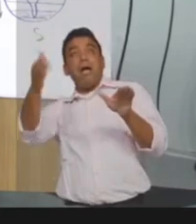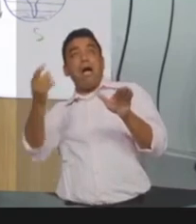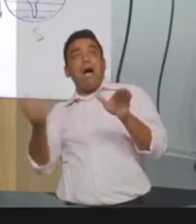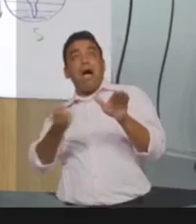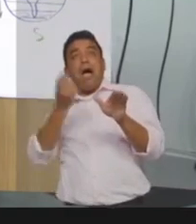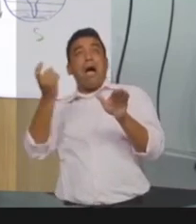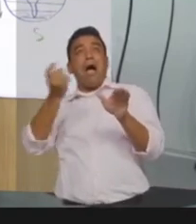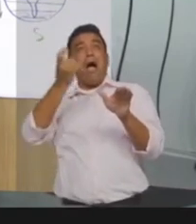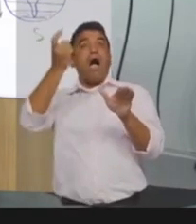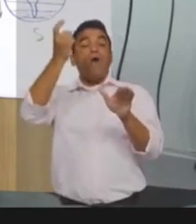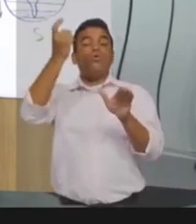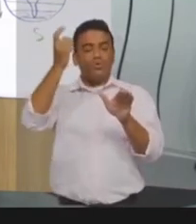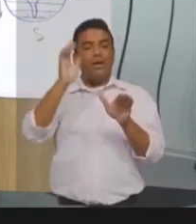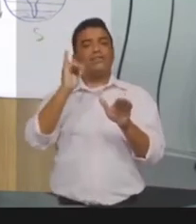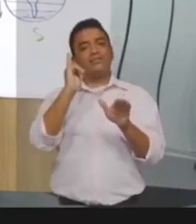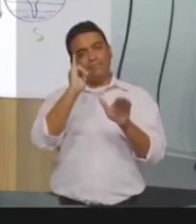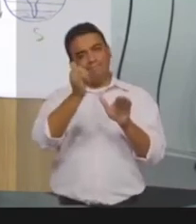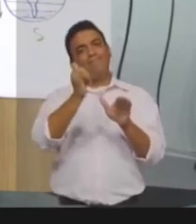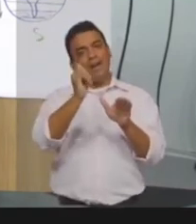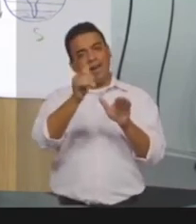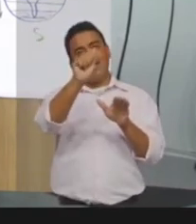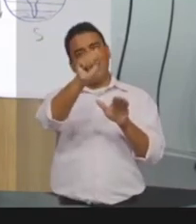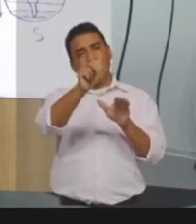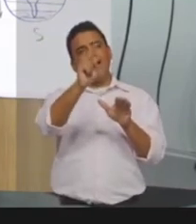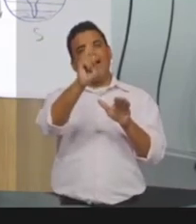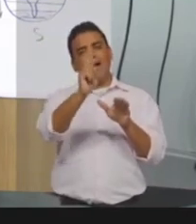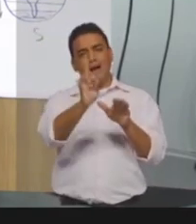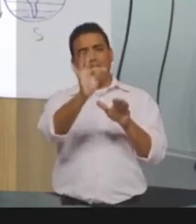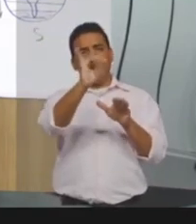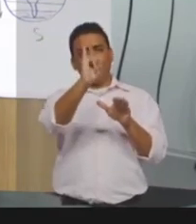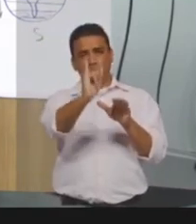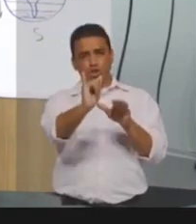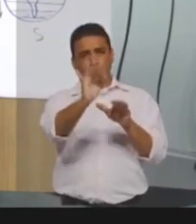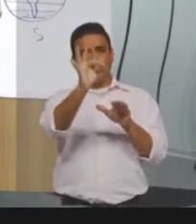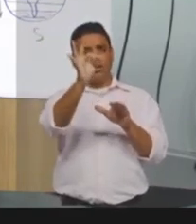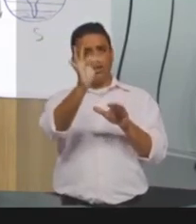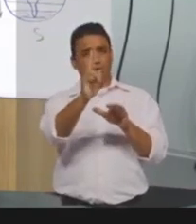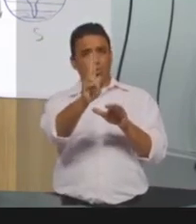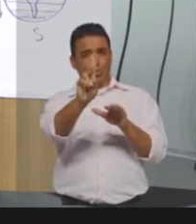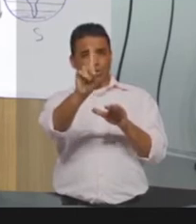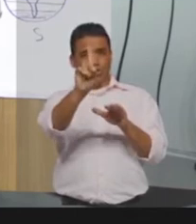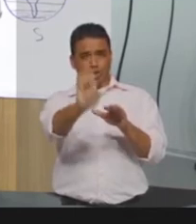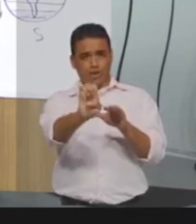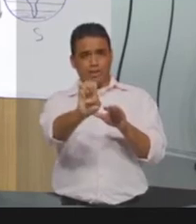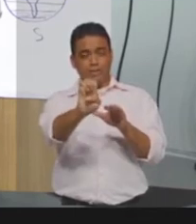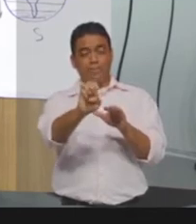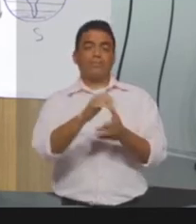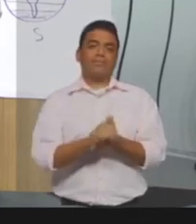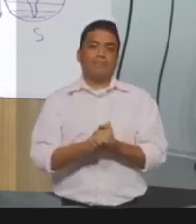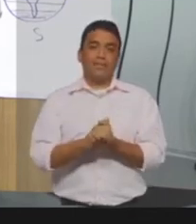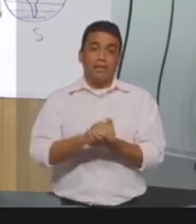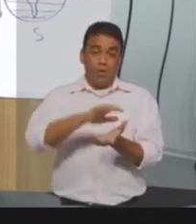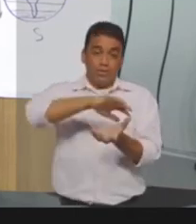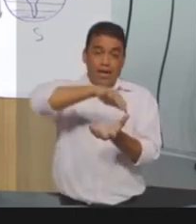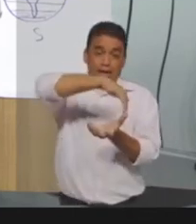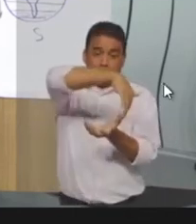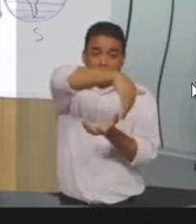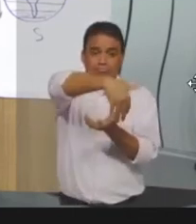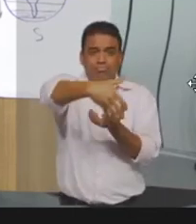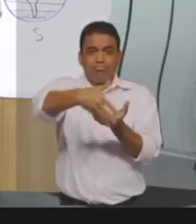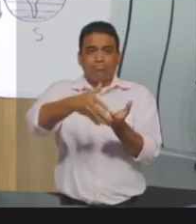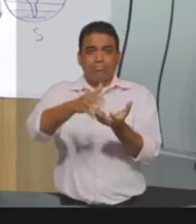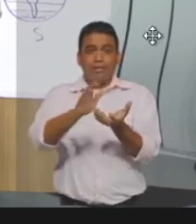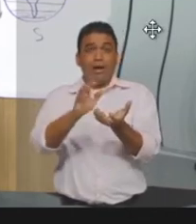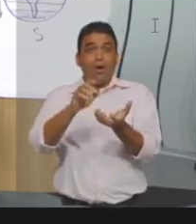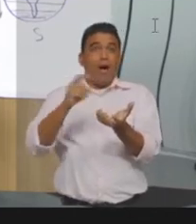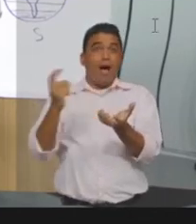Você está falando de altitude, ok? É em relação à superfície da Terra, o que nós chamamos mesmo de altura